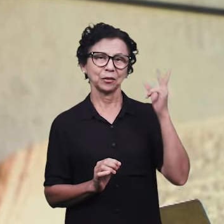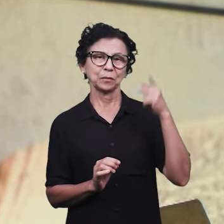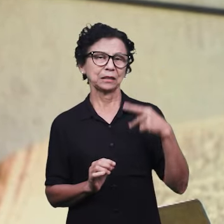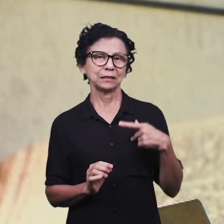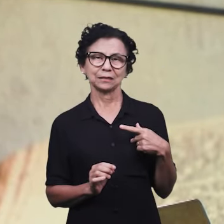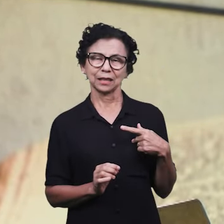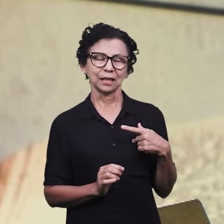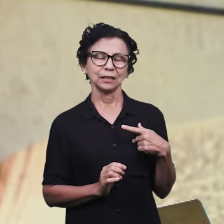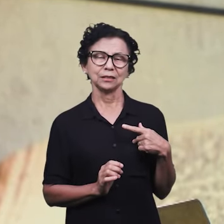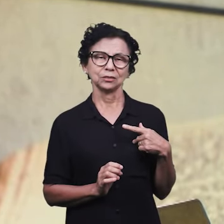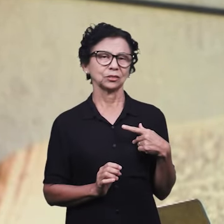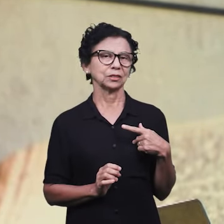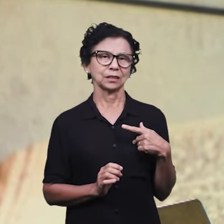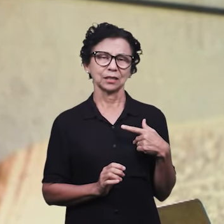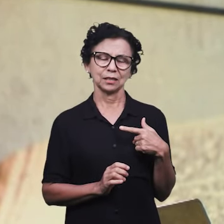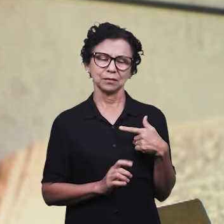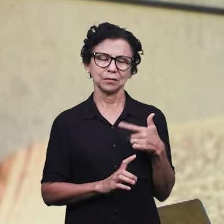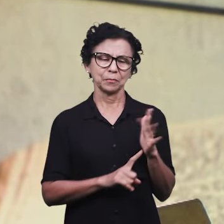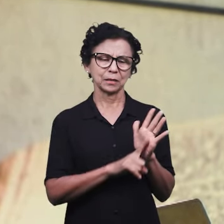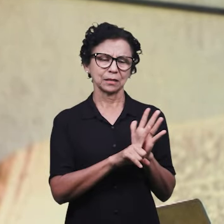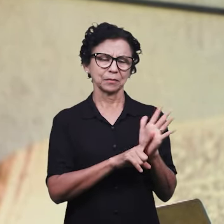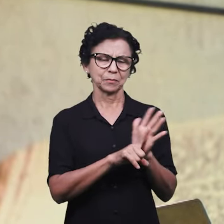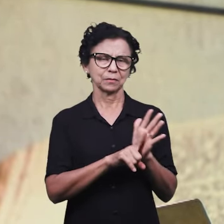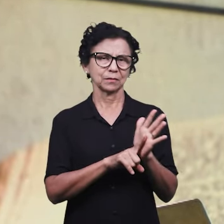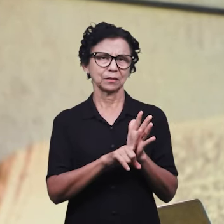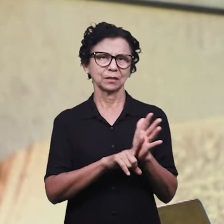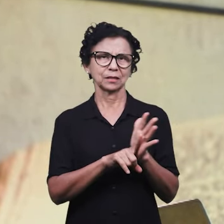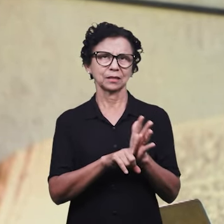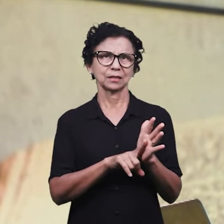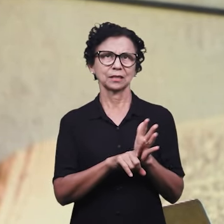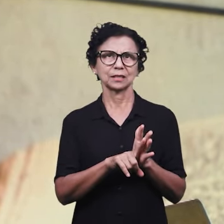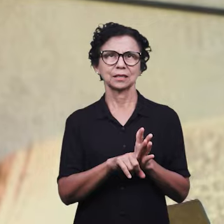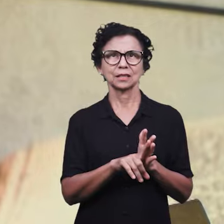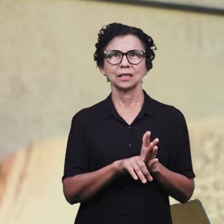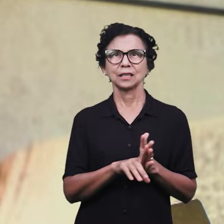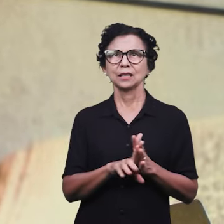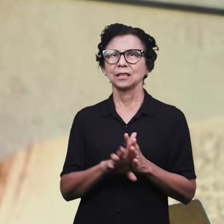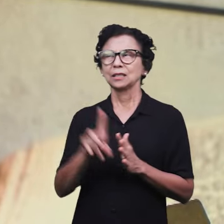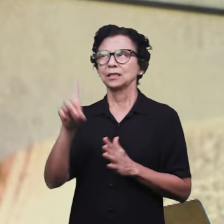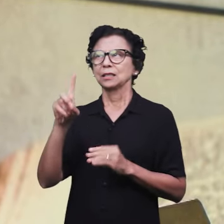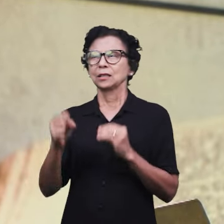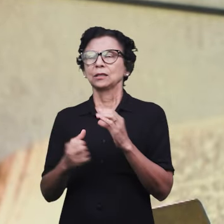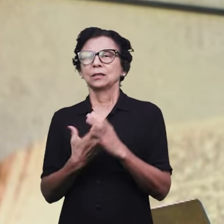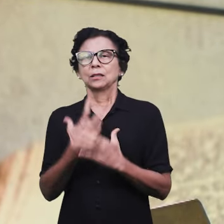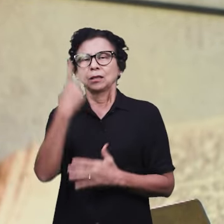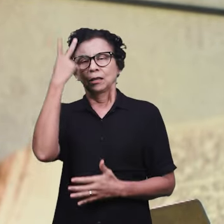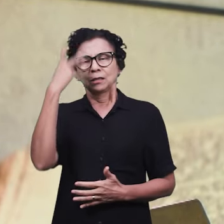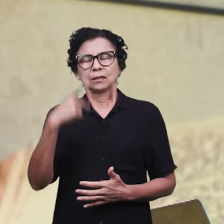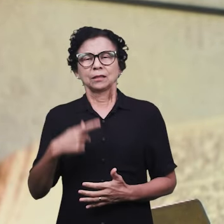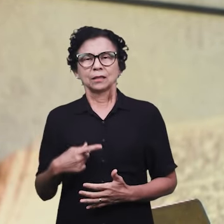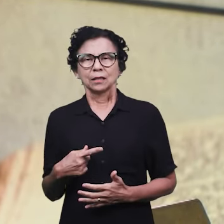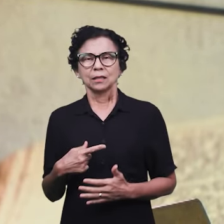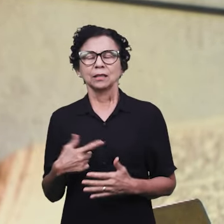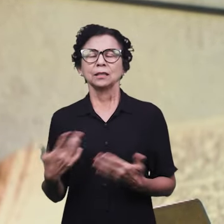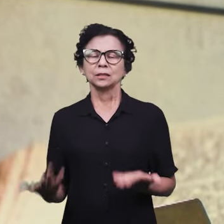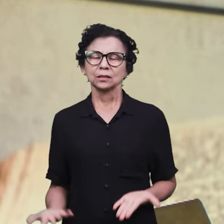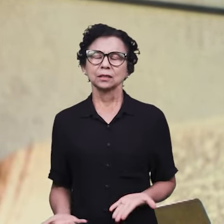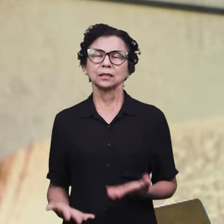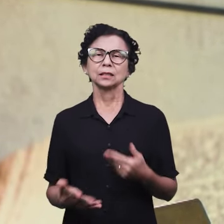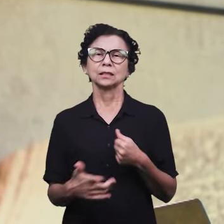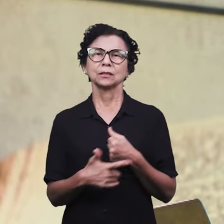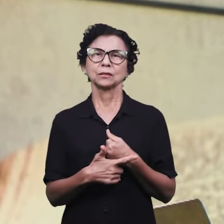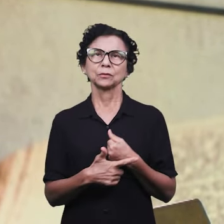homem, né? Acho que Deus criou, né, nós com essa função de buscar, de aperfeiçoar, que é da natureza,